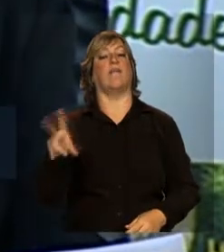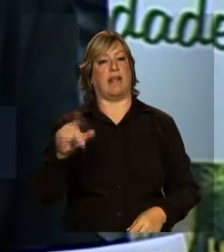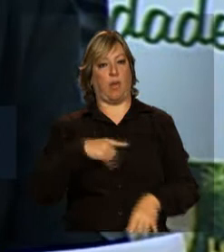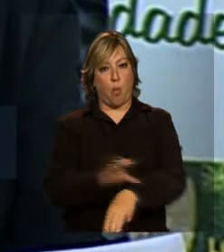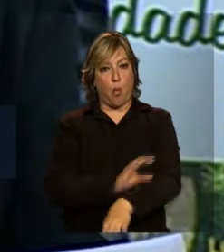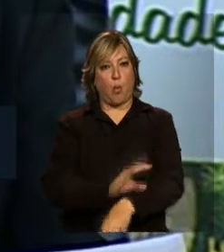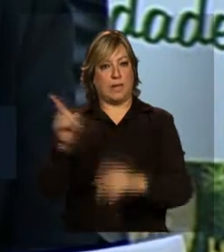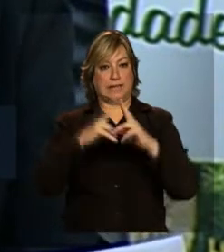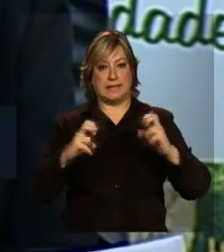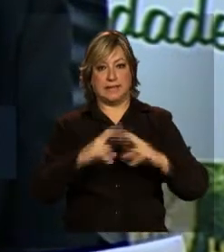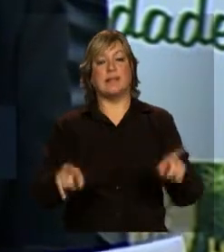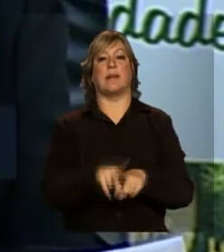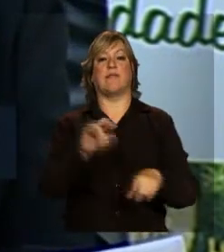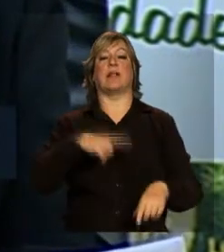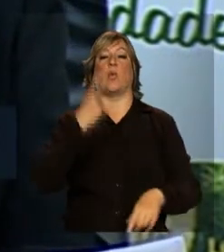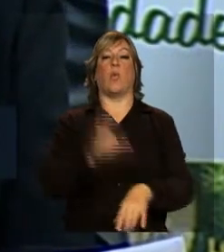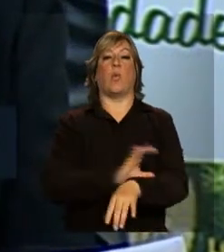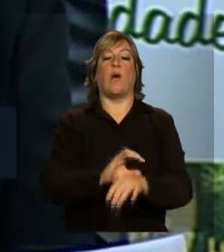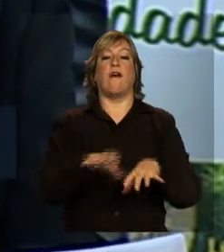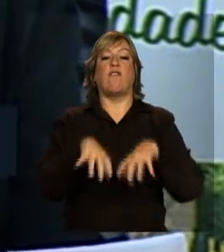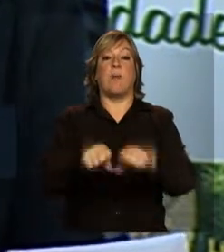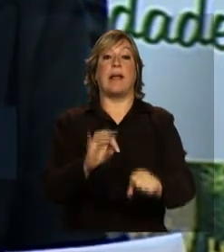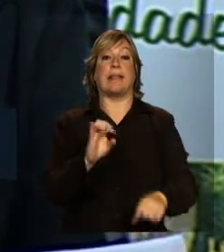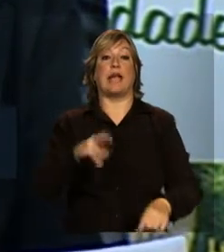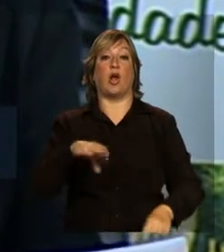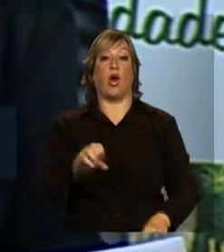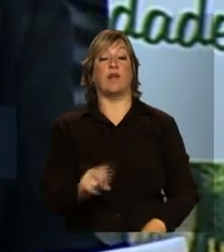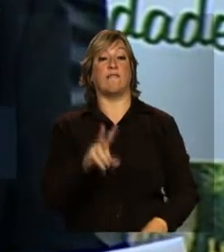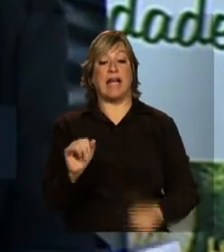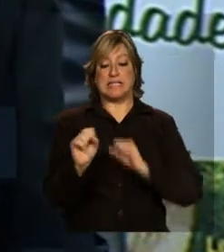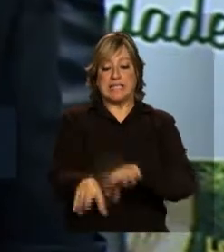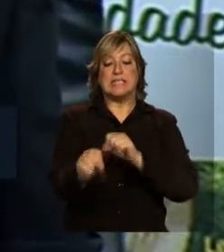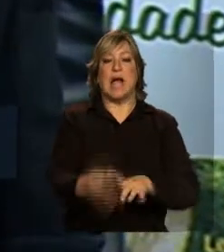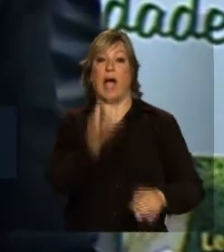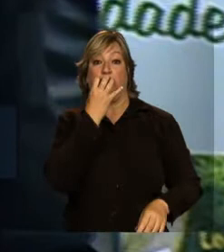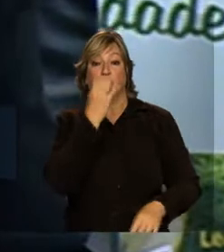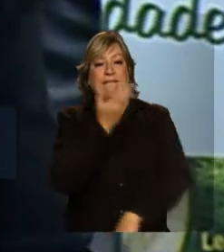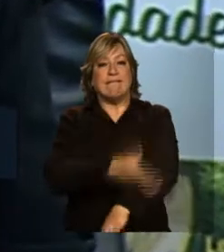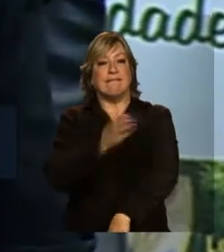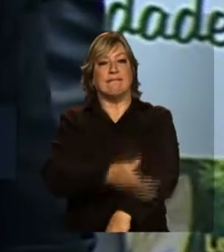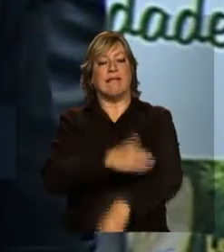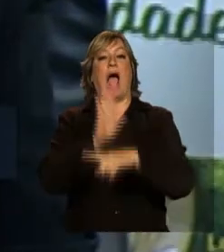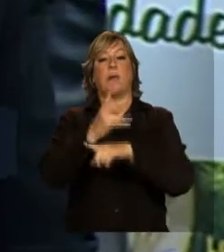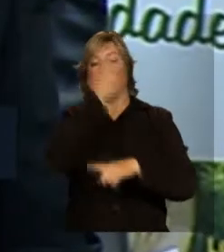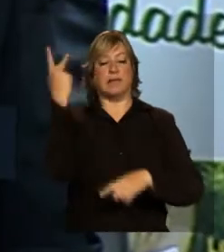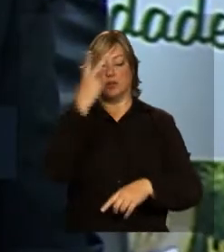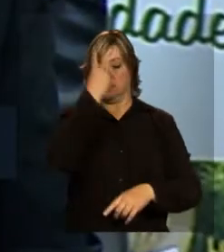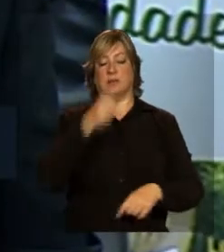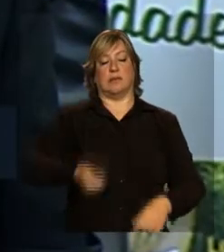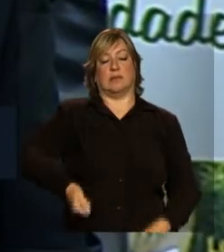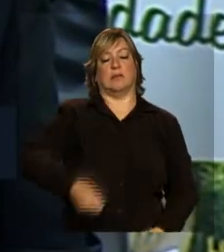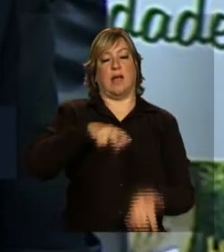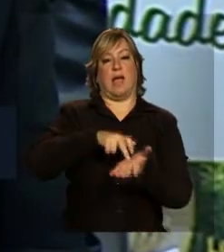curso de formação de técnicos que vão formar cães guias em todas as regiões brasileiras. É importante